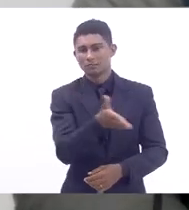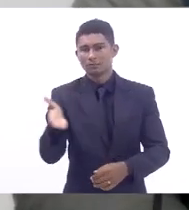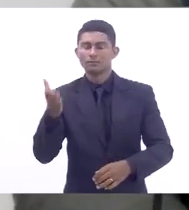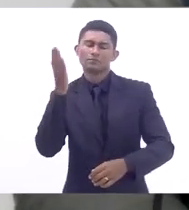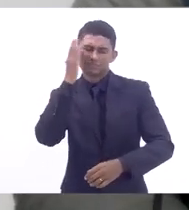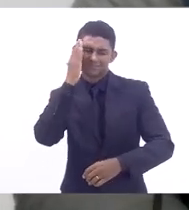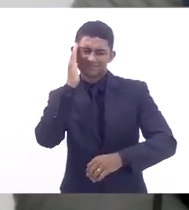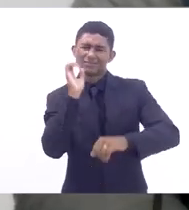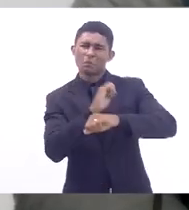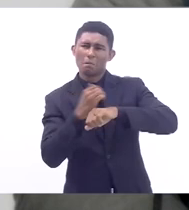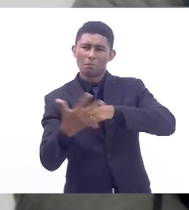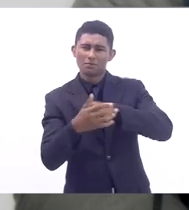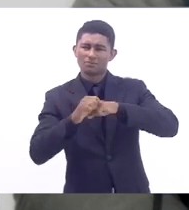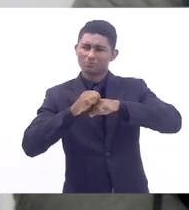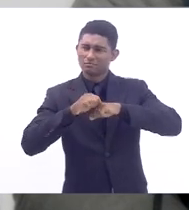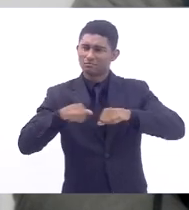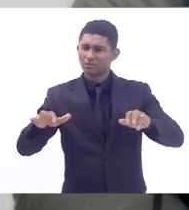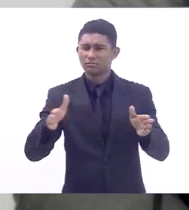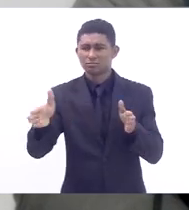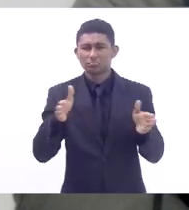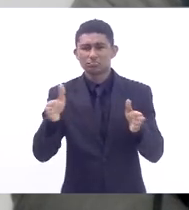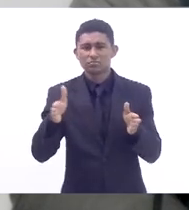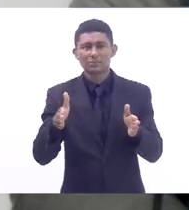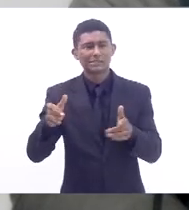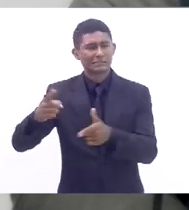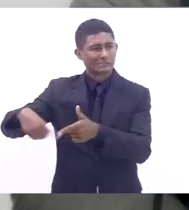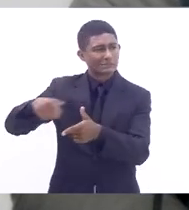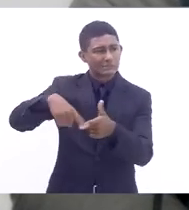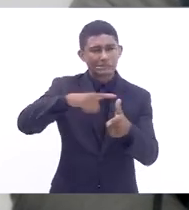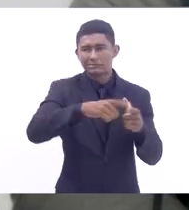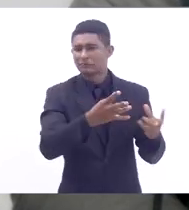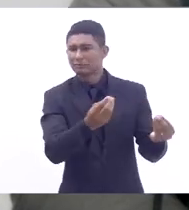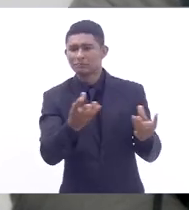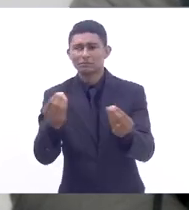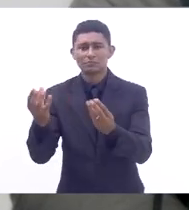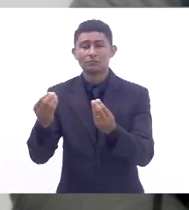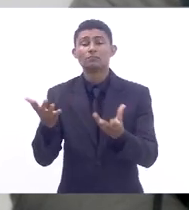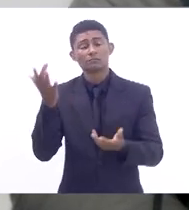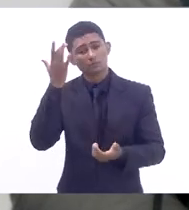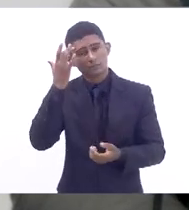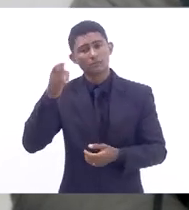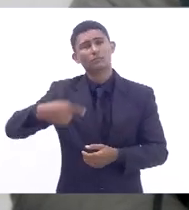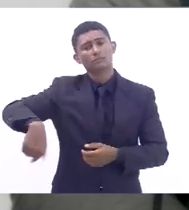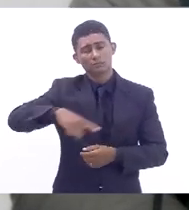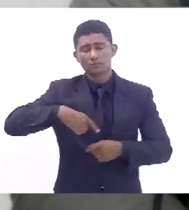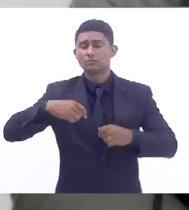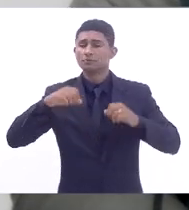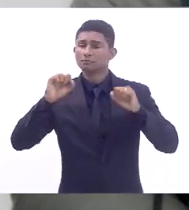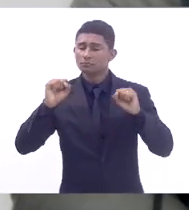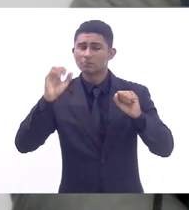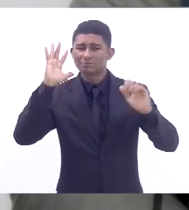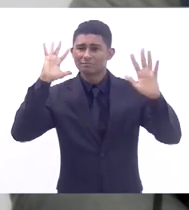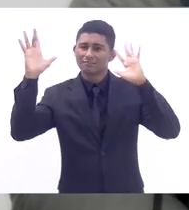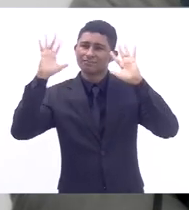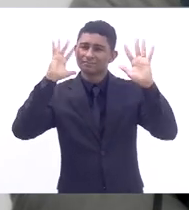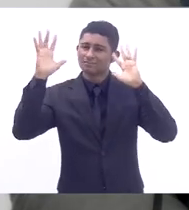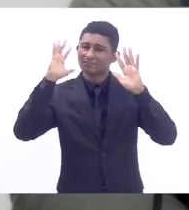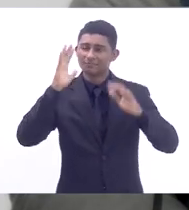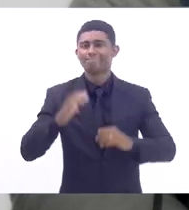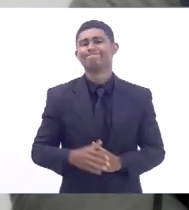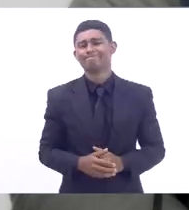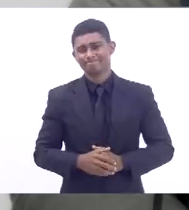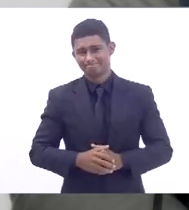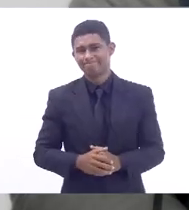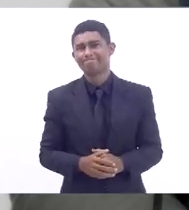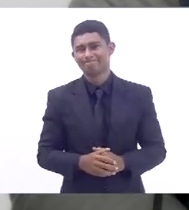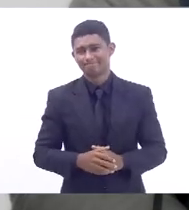espelho daí de pandemia que as coisas se agravaram mais ainda então eu acho que a gente pode pensar nessa alternativa Principalmente